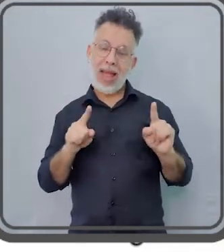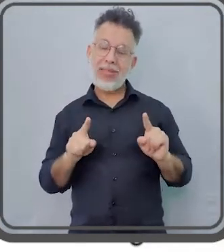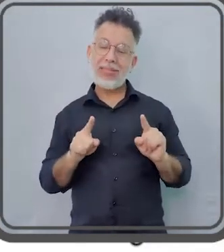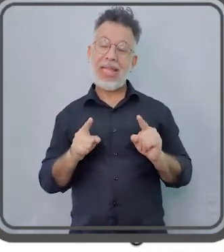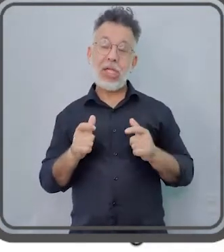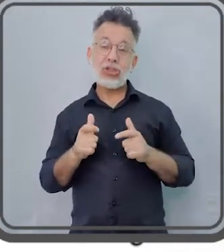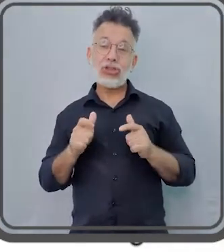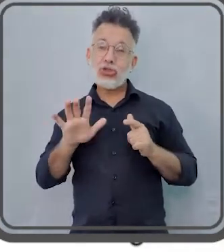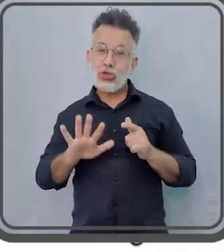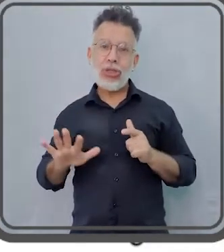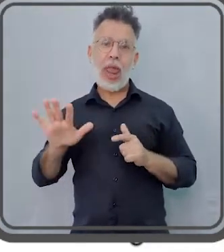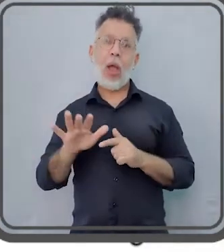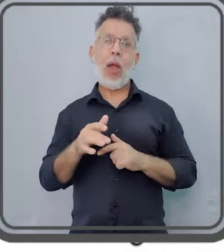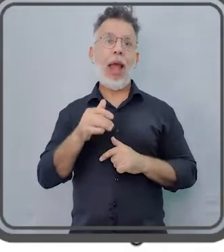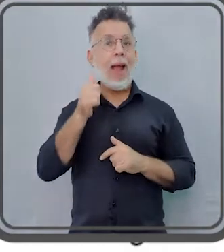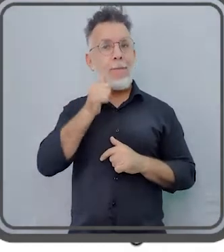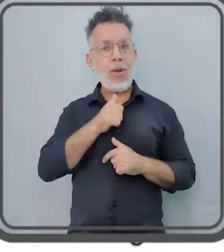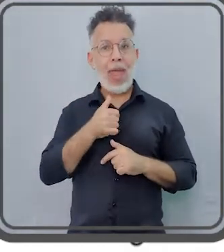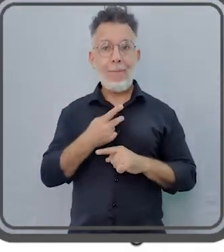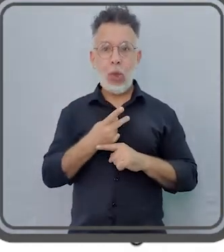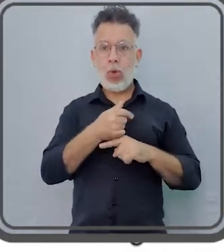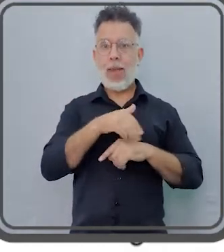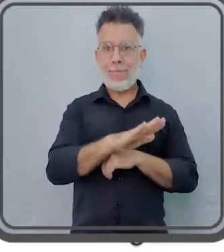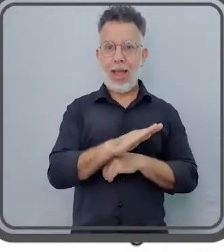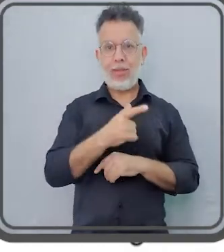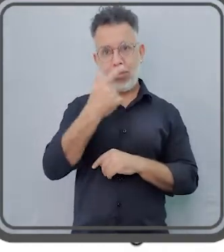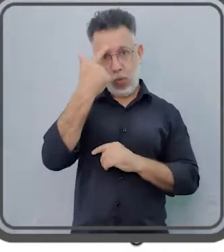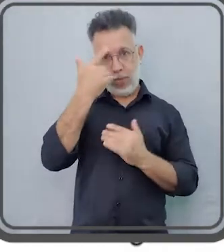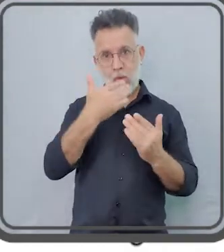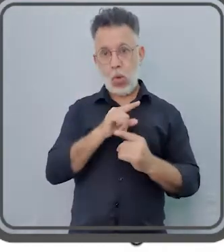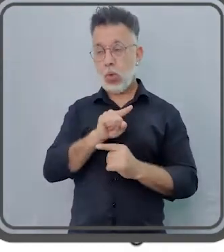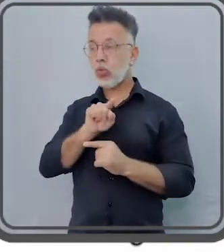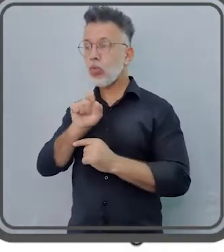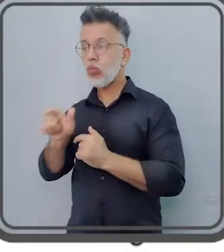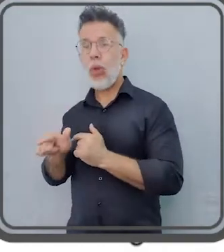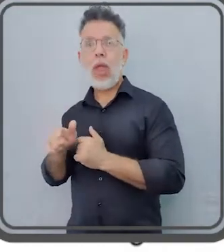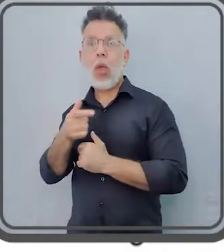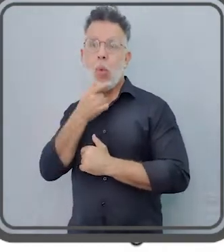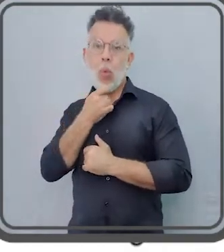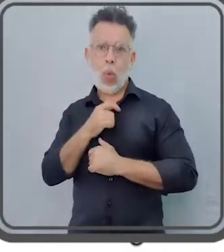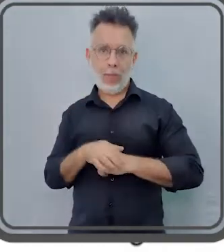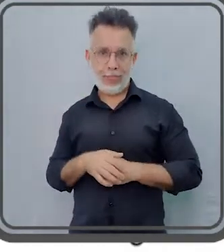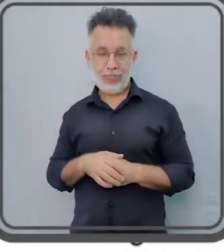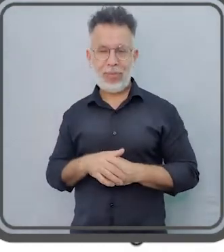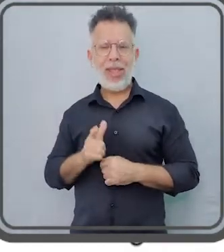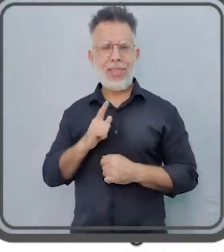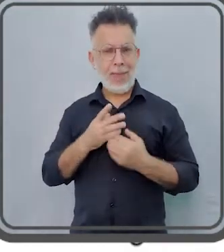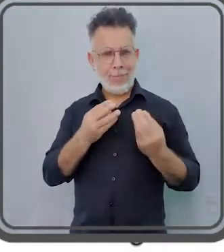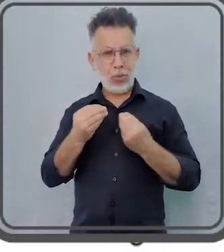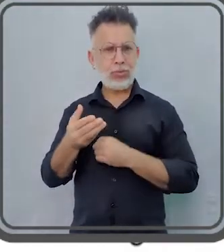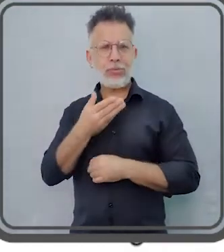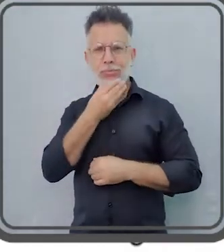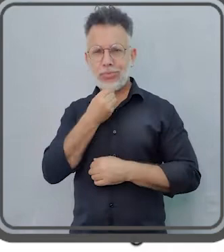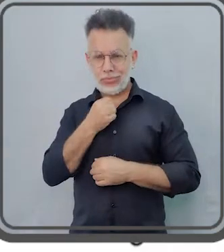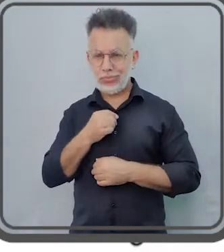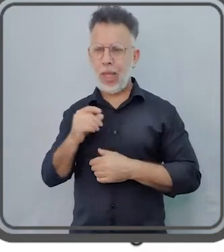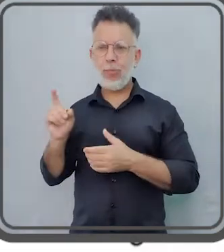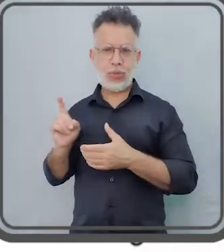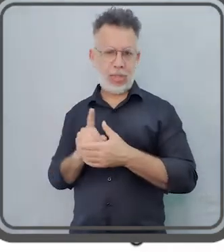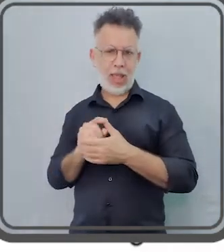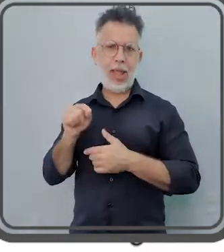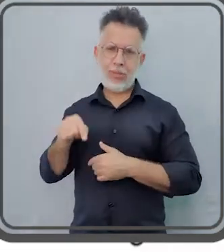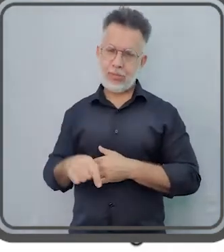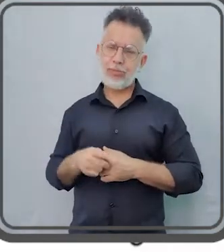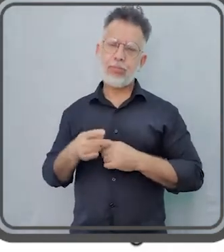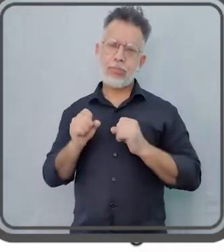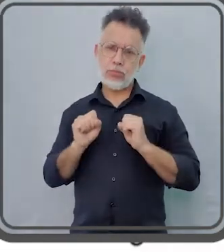assim. Então, sim, a gente percebe que tem muitos caras, a gente tem muitos clientes homens, isso aqui cabe falar, que